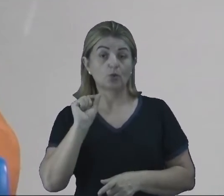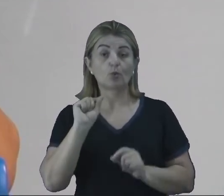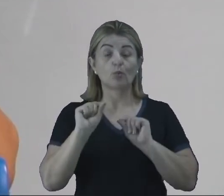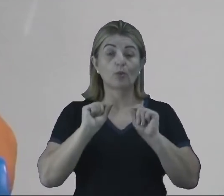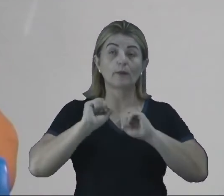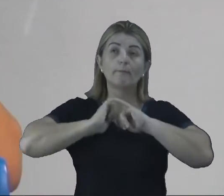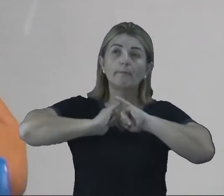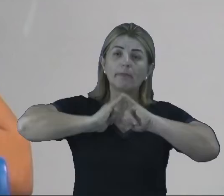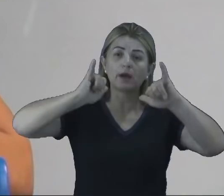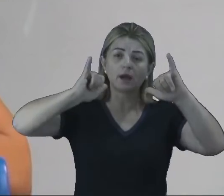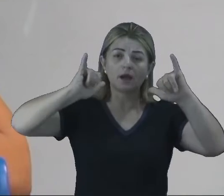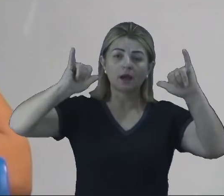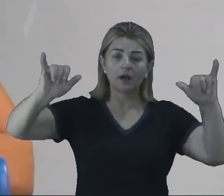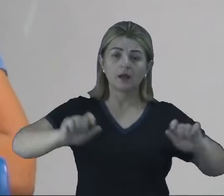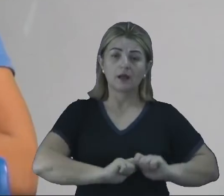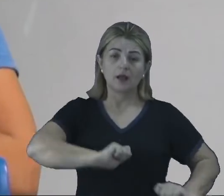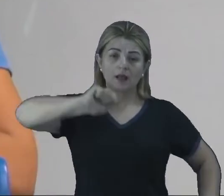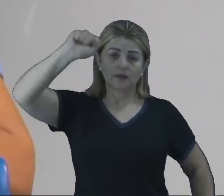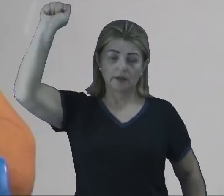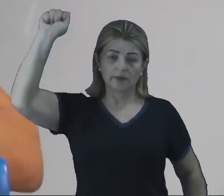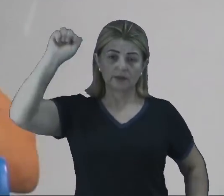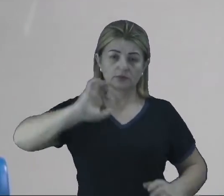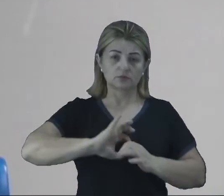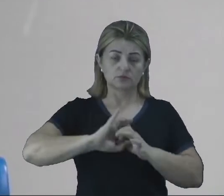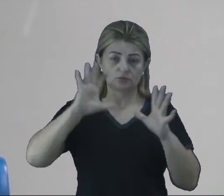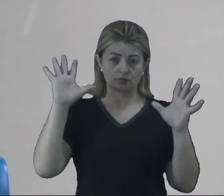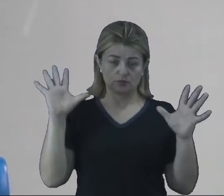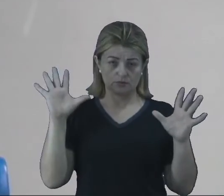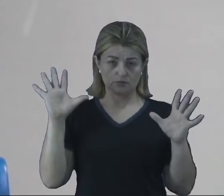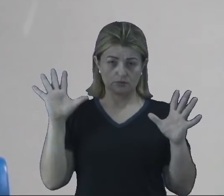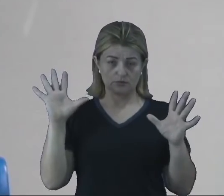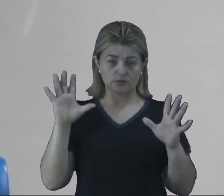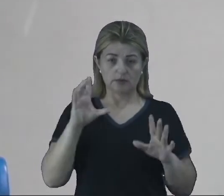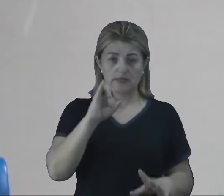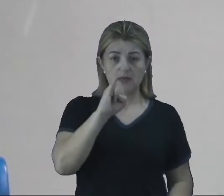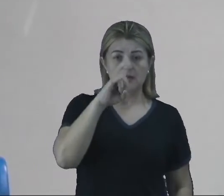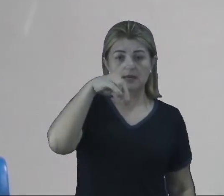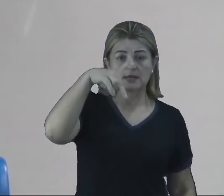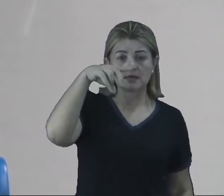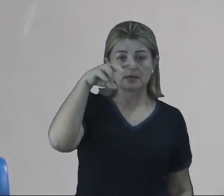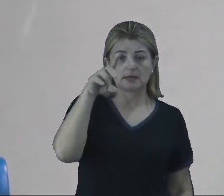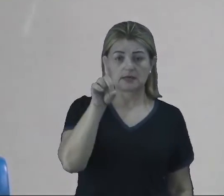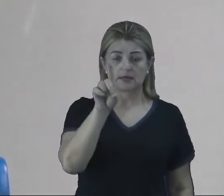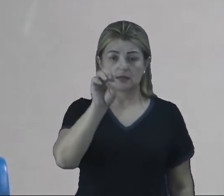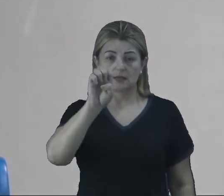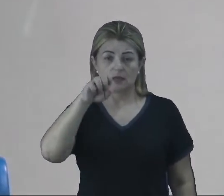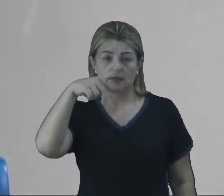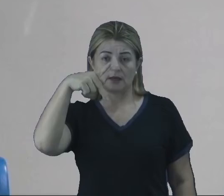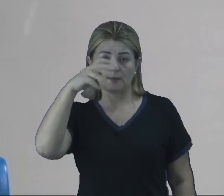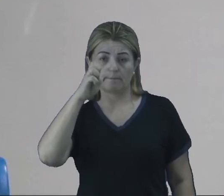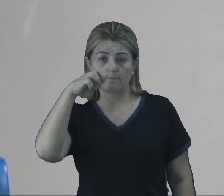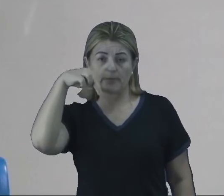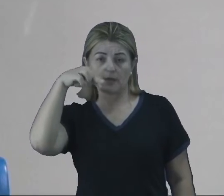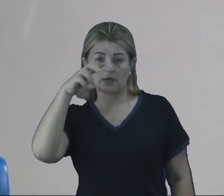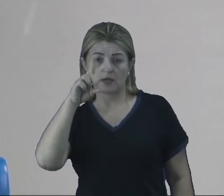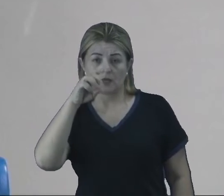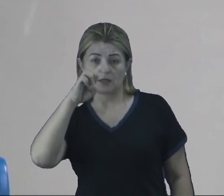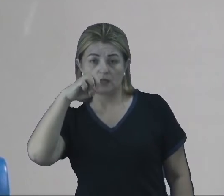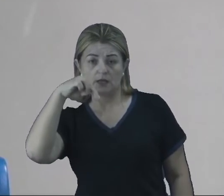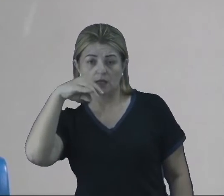A, identificação com a natureza, o condoreirismo e o que eles chamam de